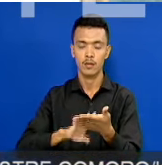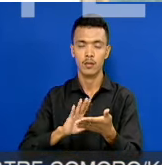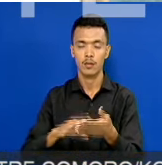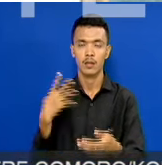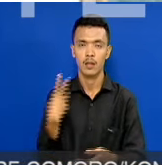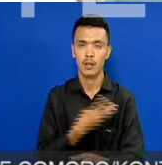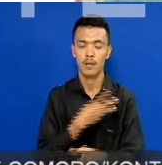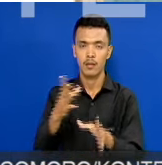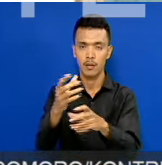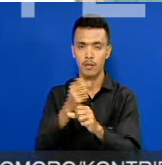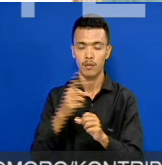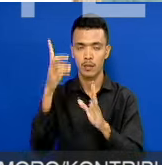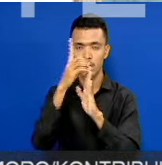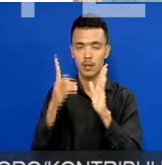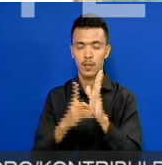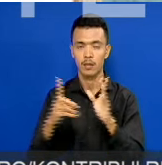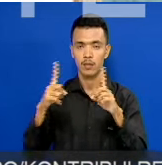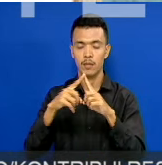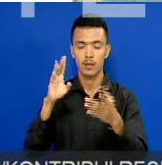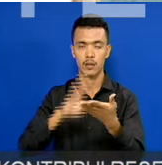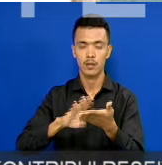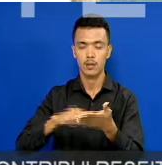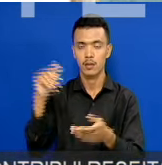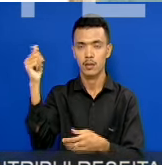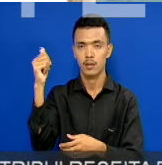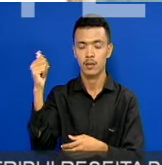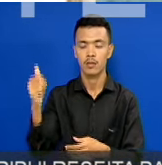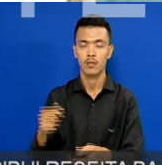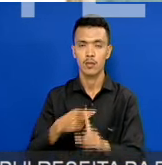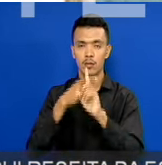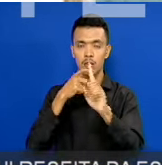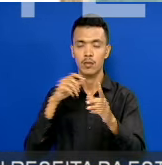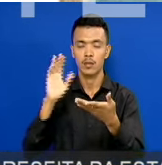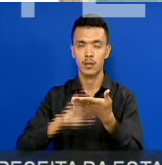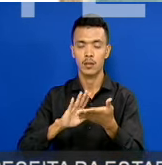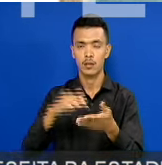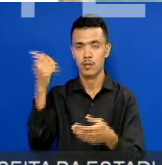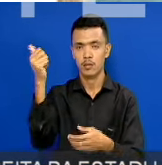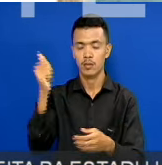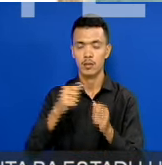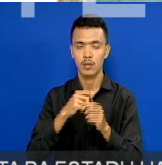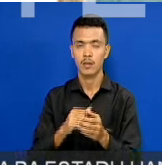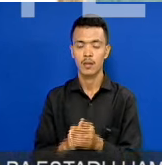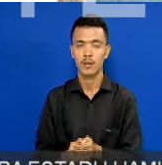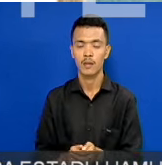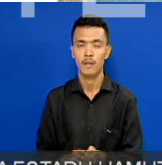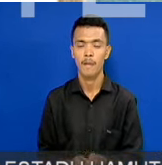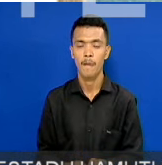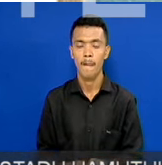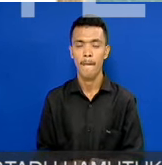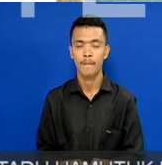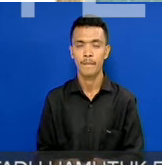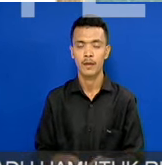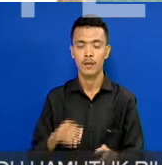consegue potion dados ba escola sanolu nabe maka ami consegue potion ana i hus escola sanolu nene quase escola sira nabe maka existe